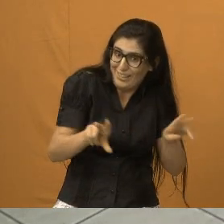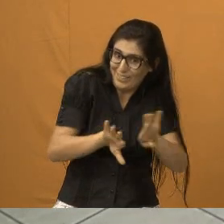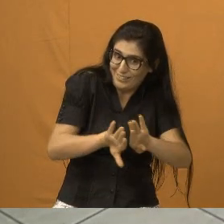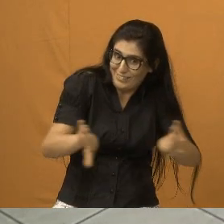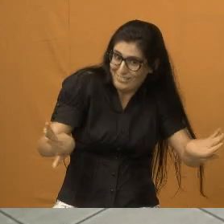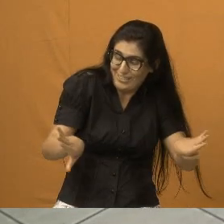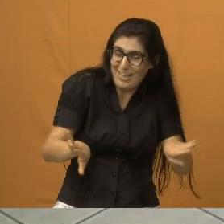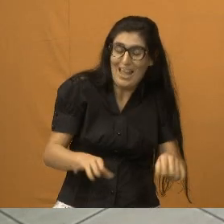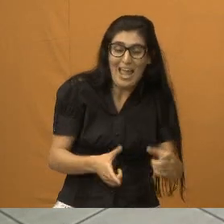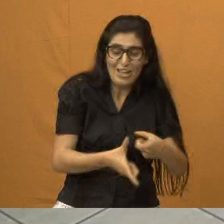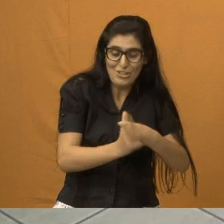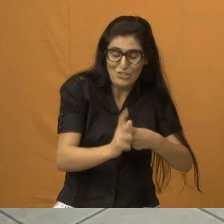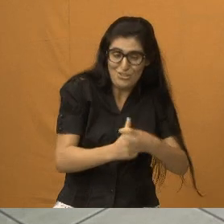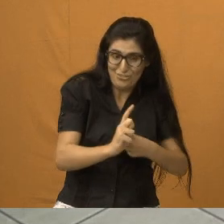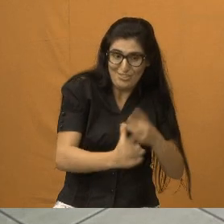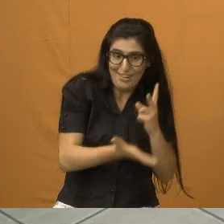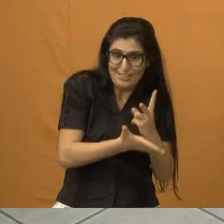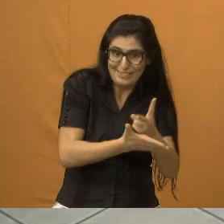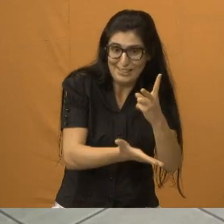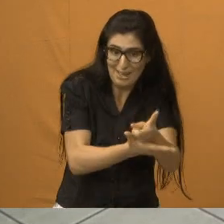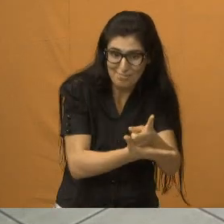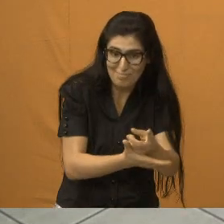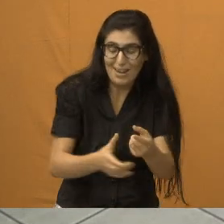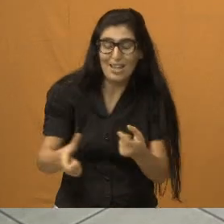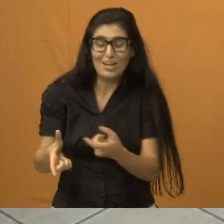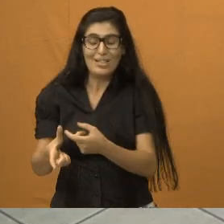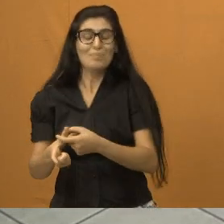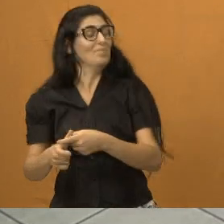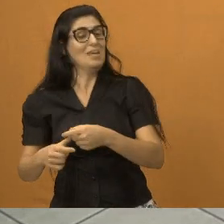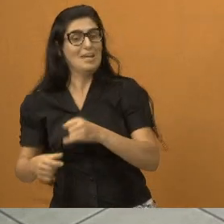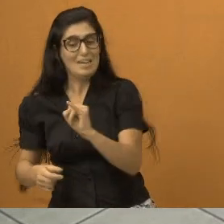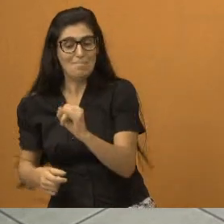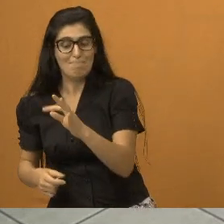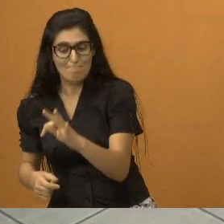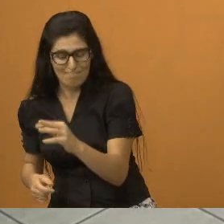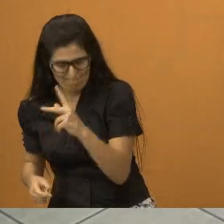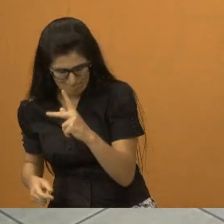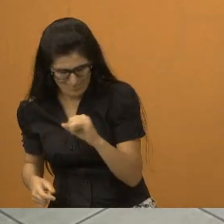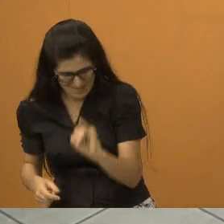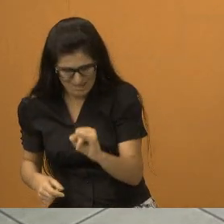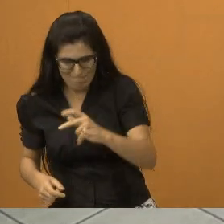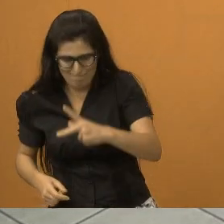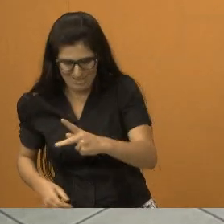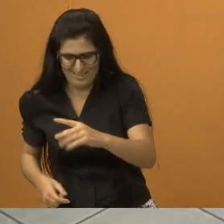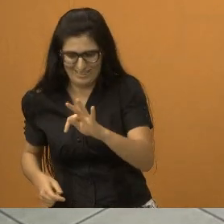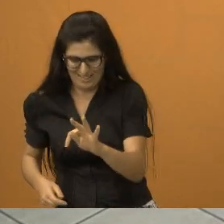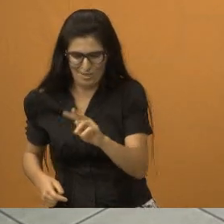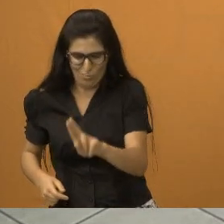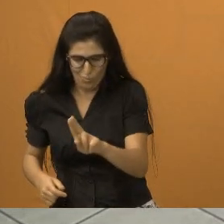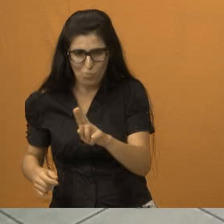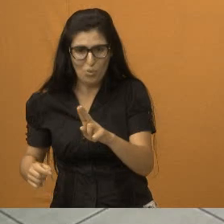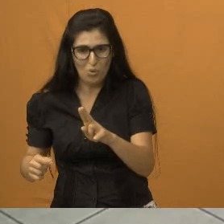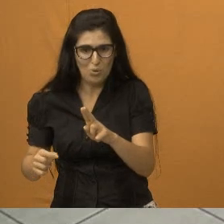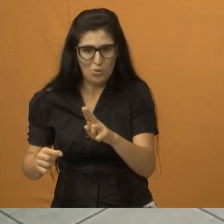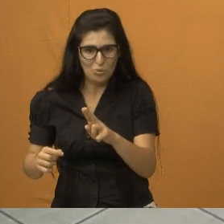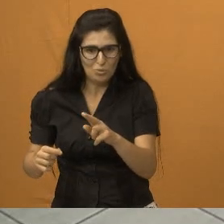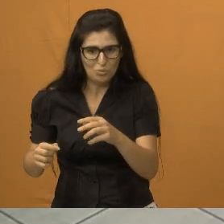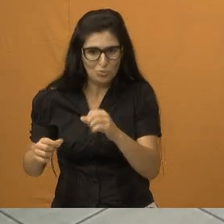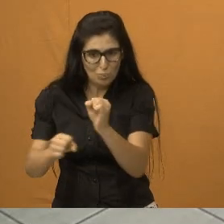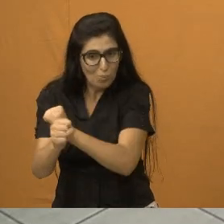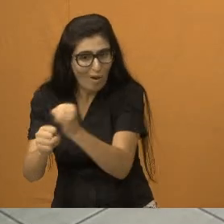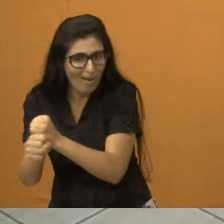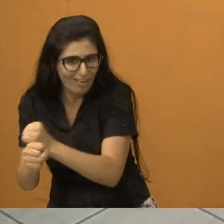como dívida ativa. É dívida ativa. Esse é o valor do IPTU do ano. Isso, eu queria saber qual... A dívida ativa. Da dívida ativa. Perdão. Eu